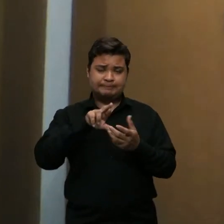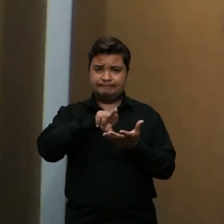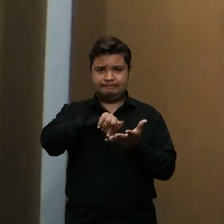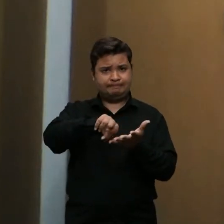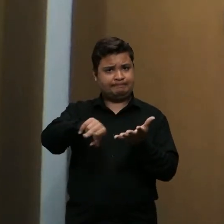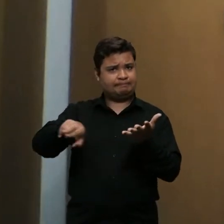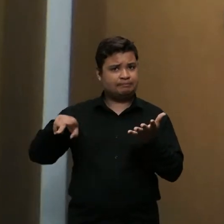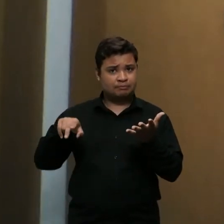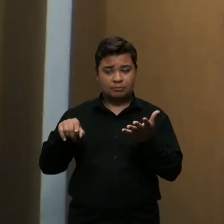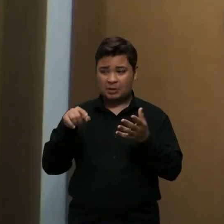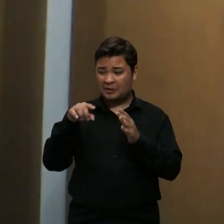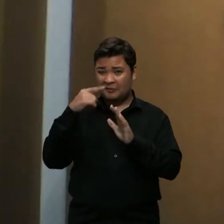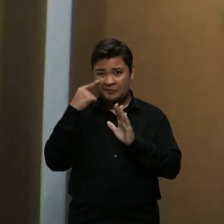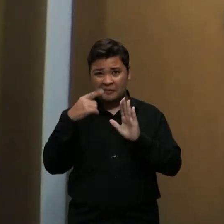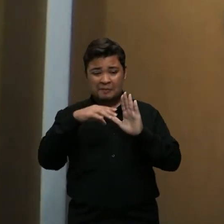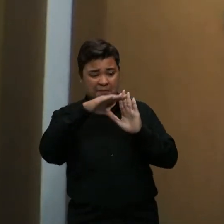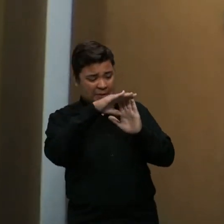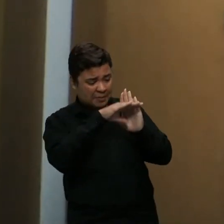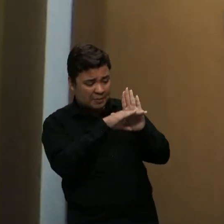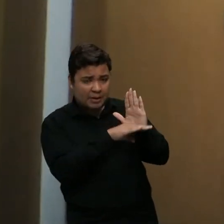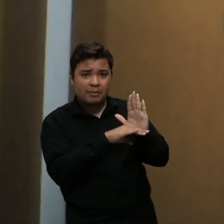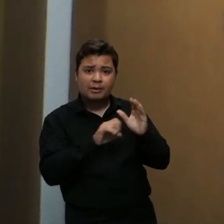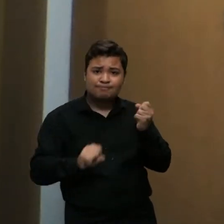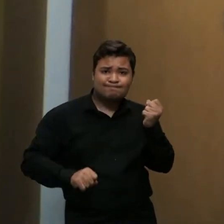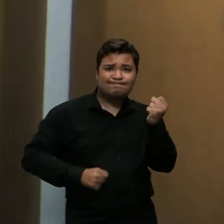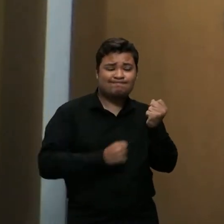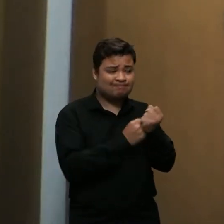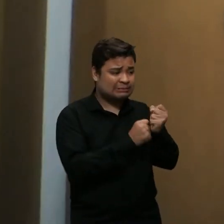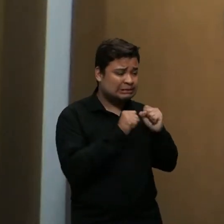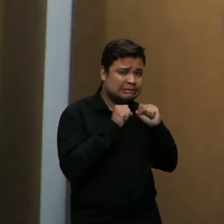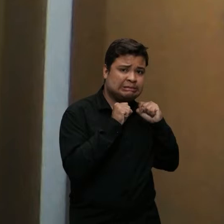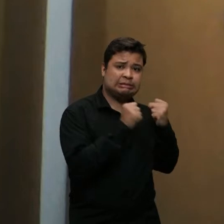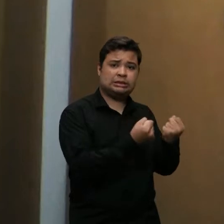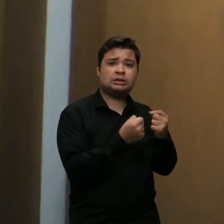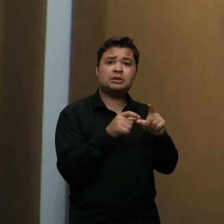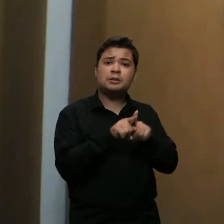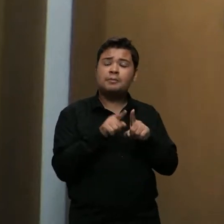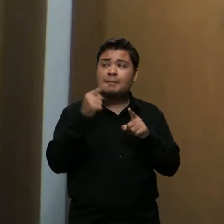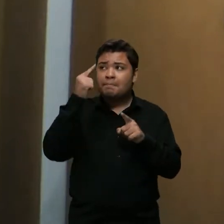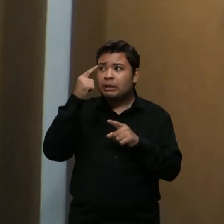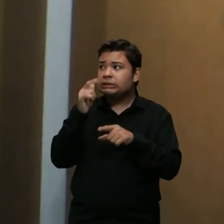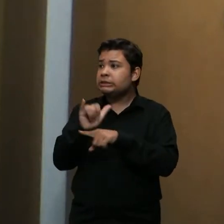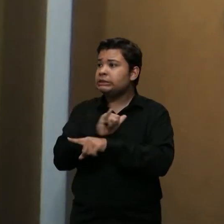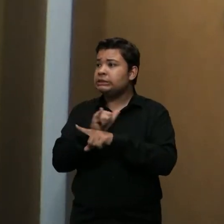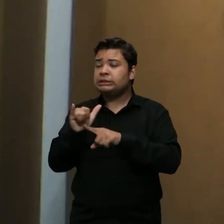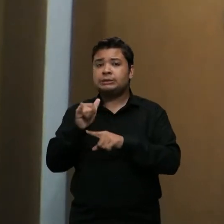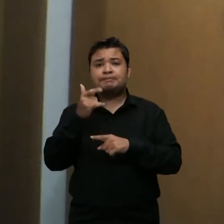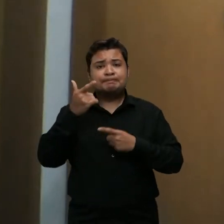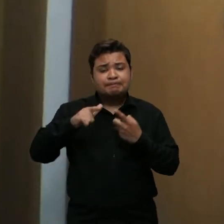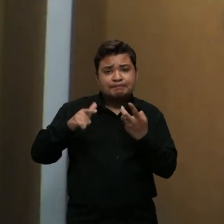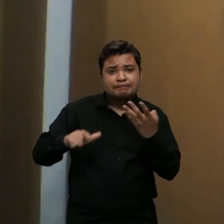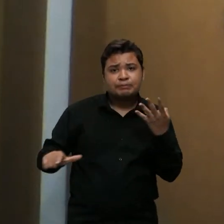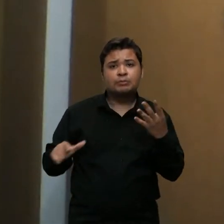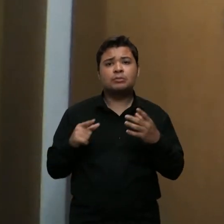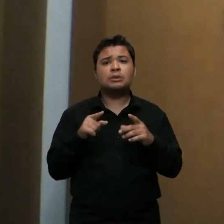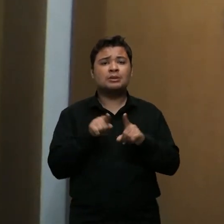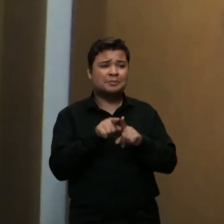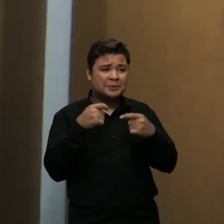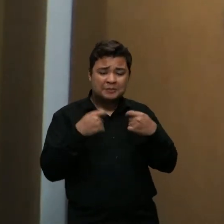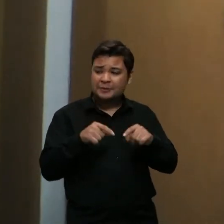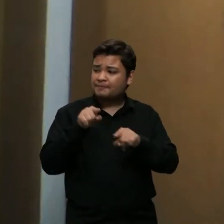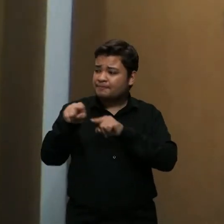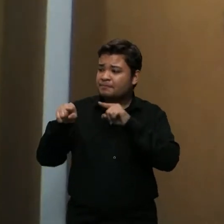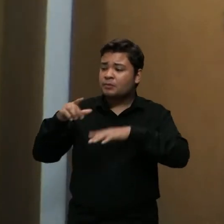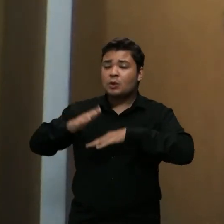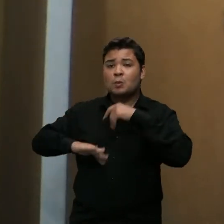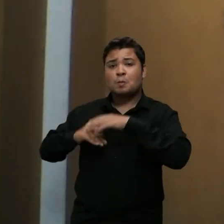de ter que reforçar esses programas, é pensar em outros, porque isso vai aumentar a demanda, vai aumentar a demanda de qualificação de profissionais que